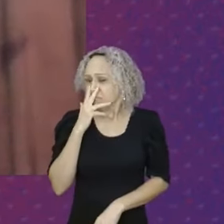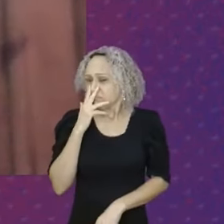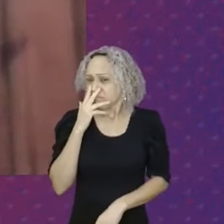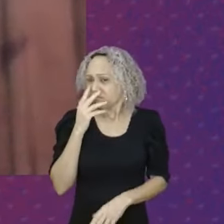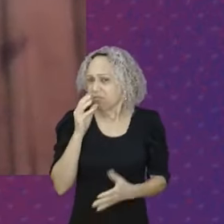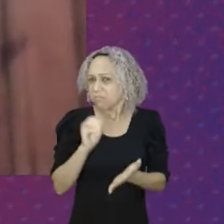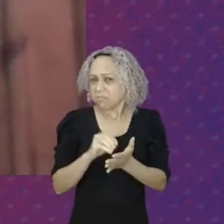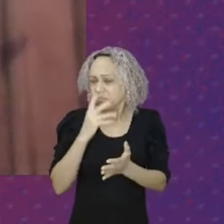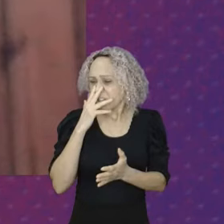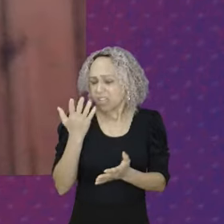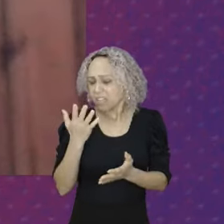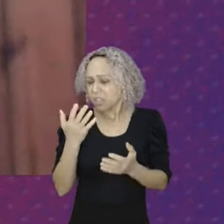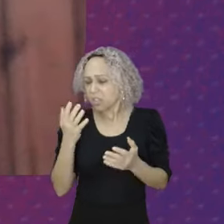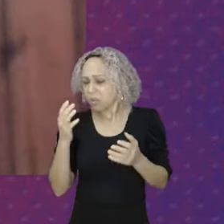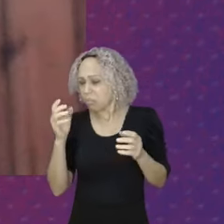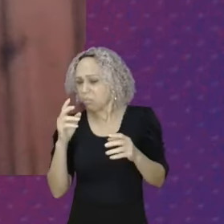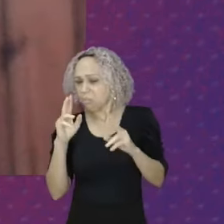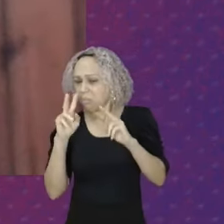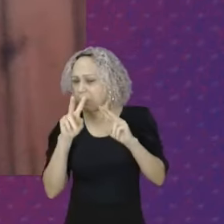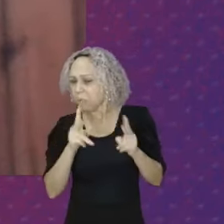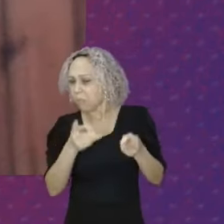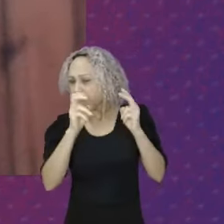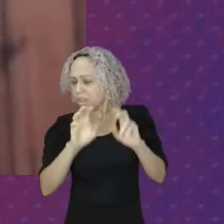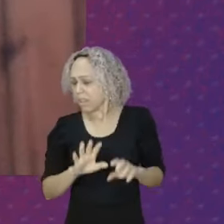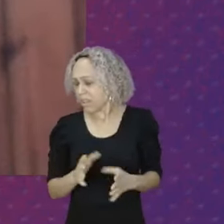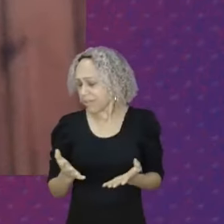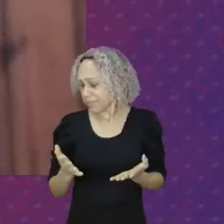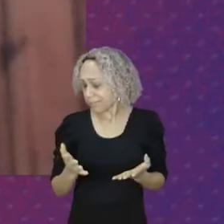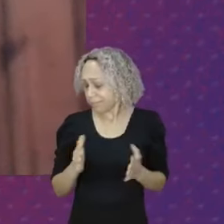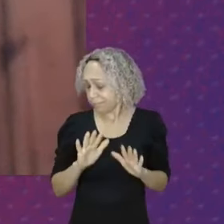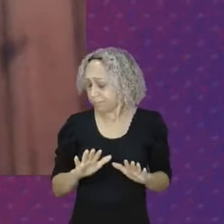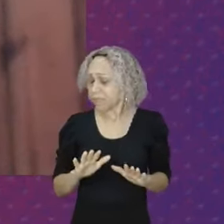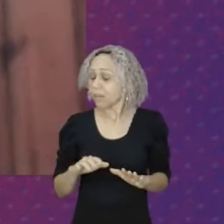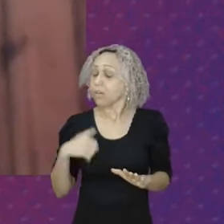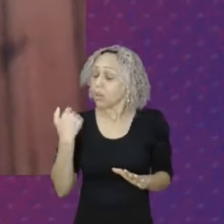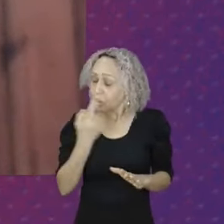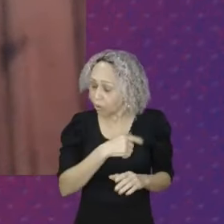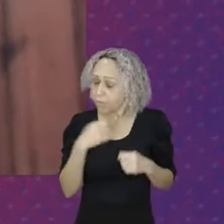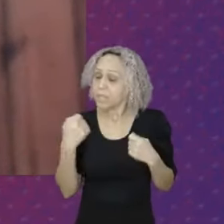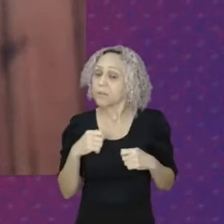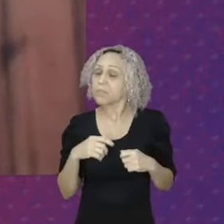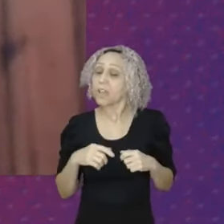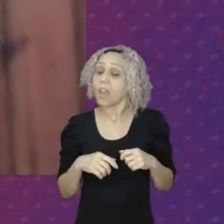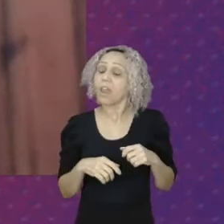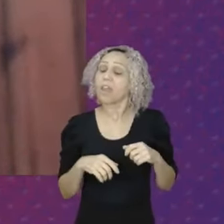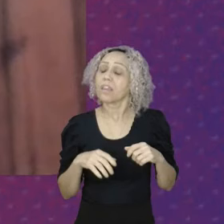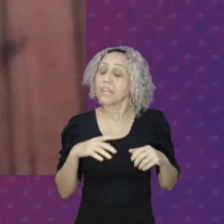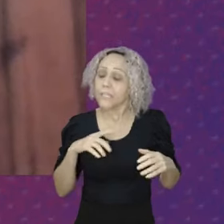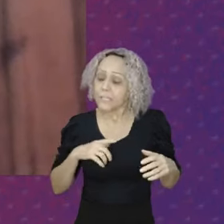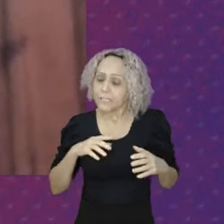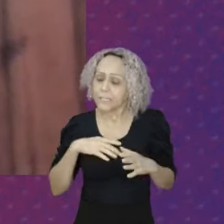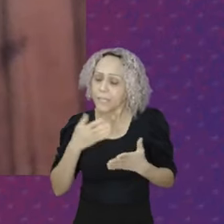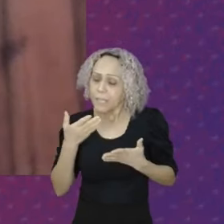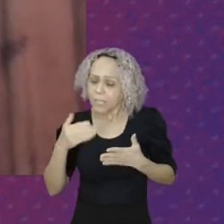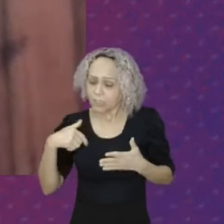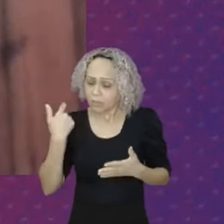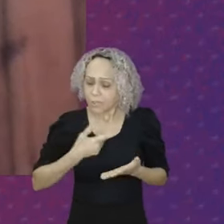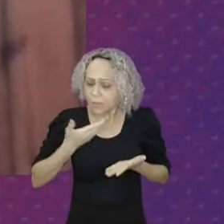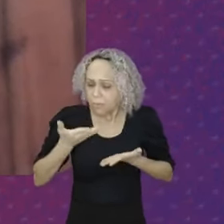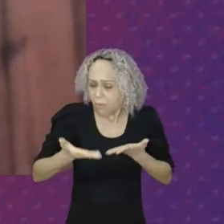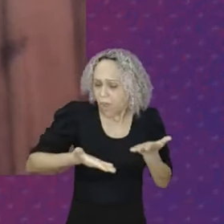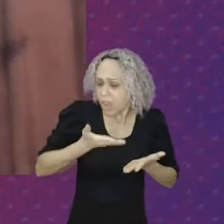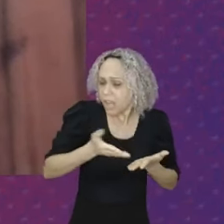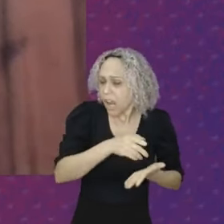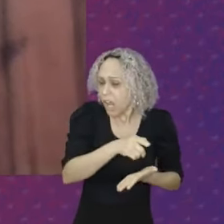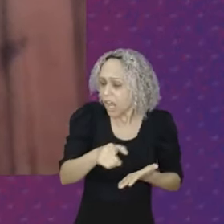direito de ser bem tratada retratado de forma igualitária né em todos os espaços e a barreira atitudinal é uma